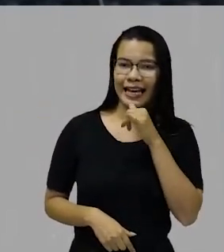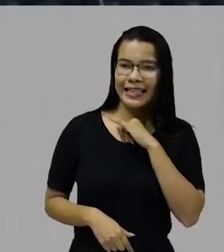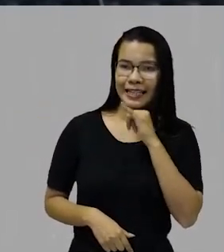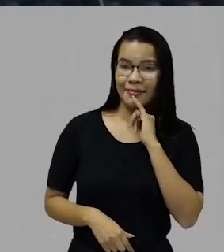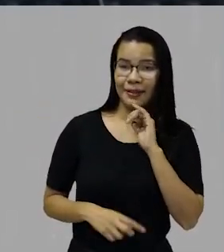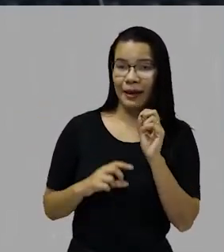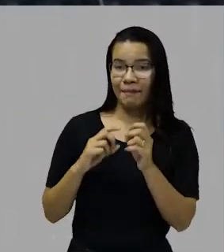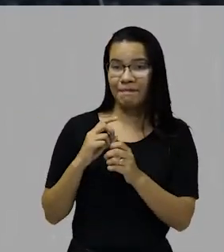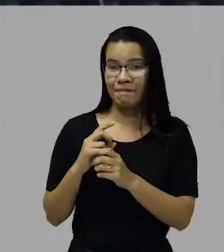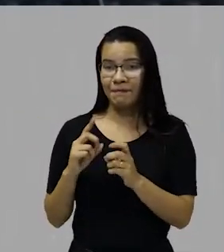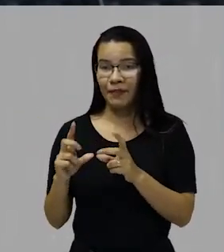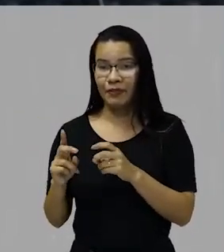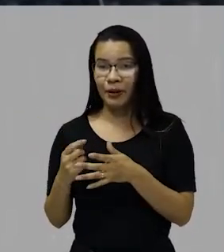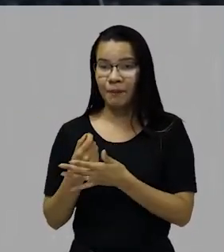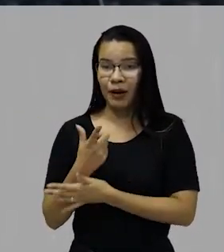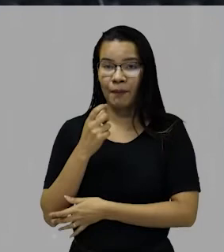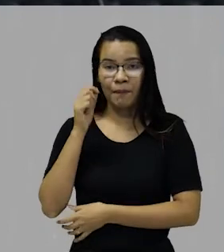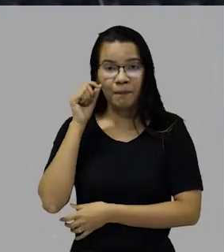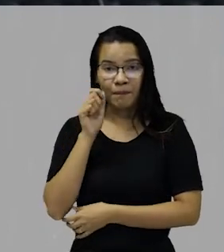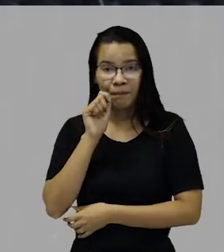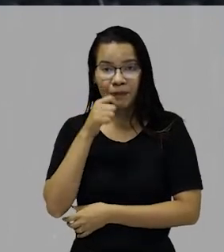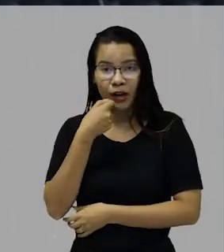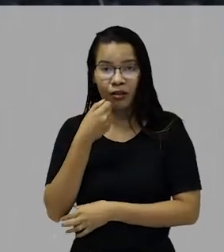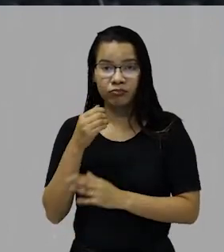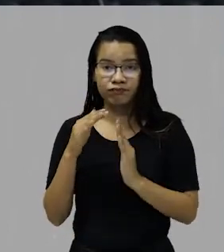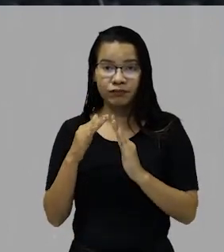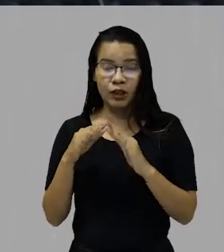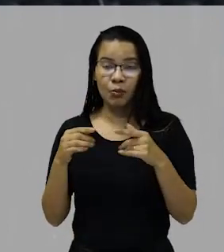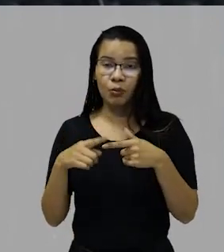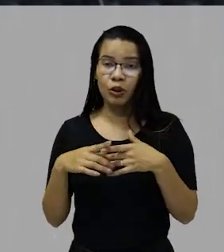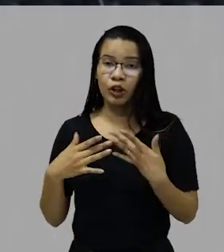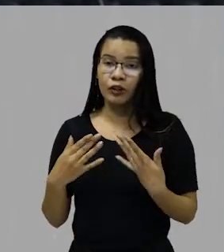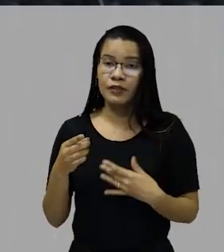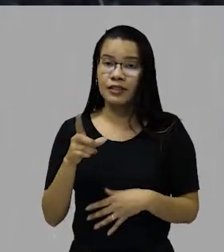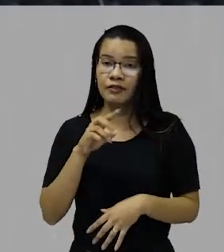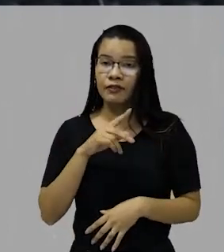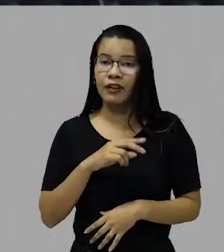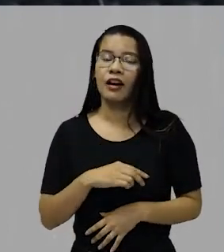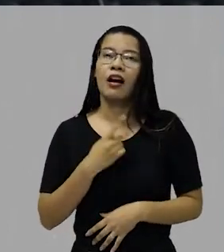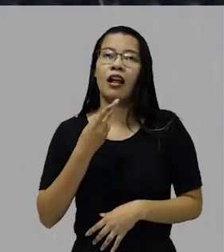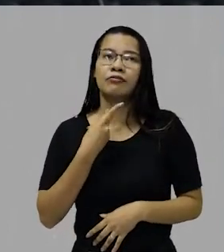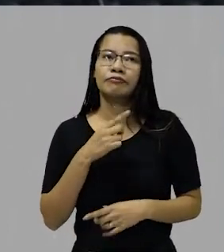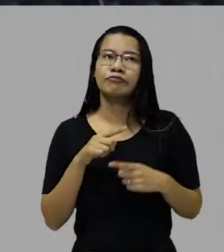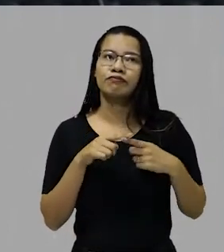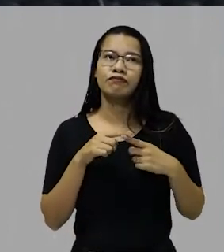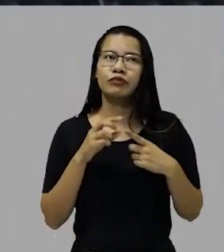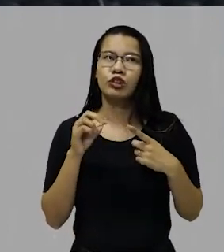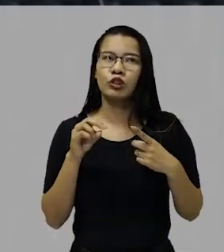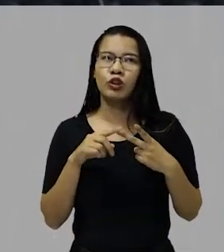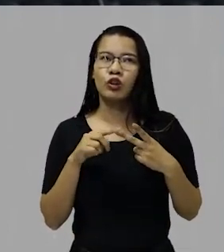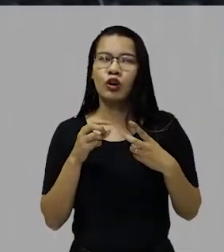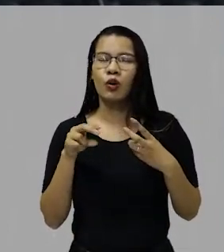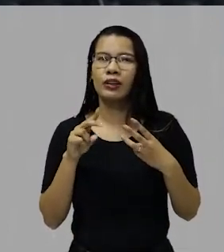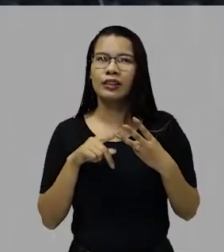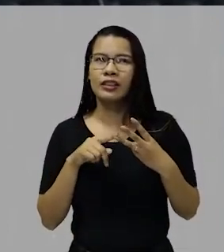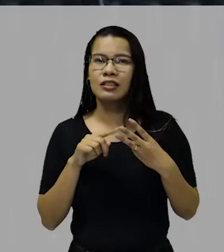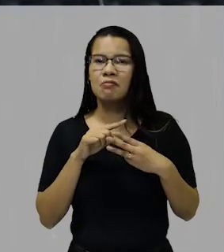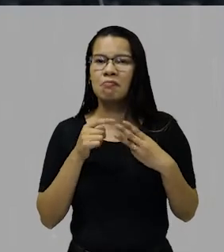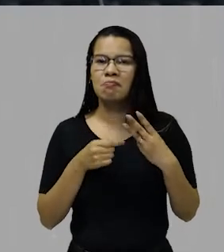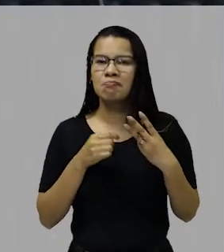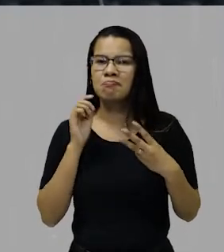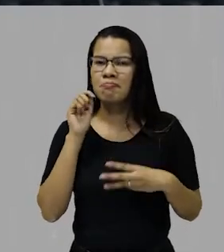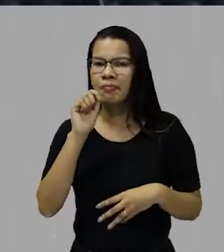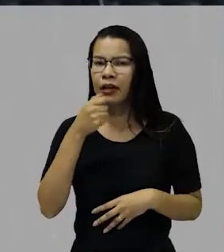padaria. Por quê? Porque o fato de você falar um pão, dois pão, cinco pão, não vai alterar o entendimento